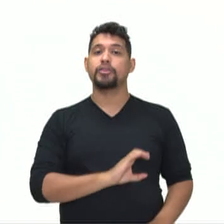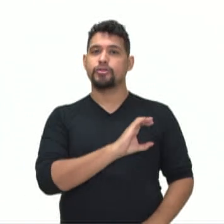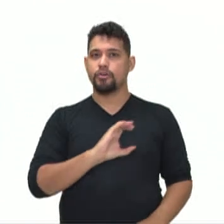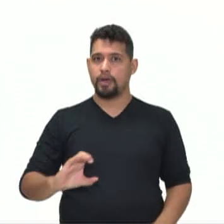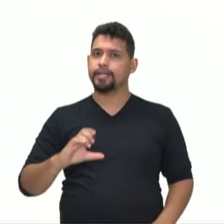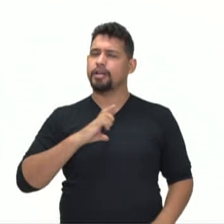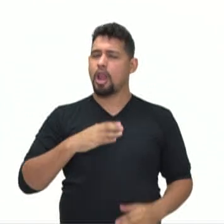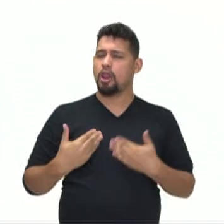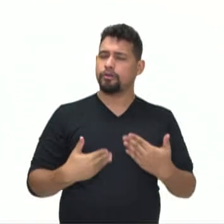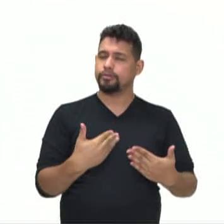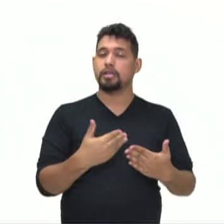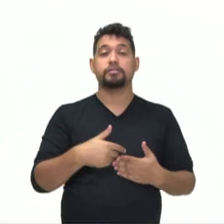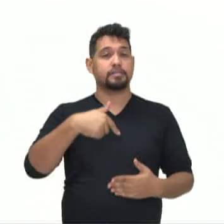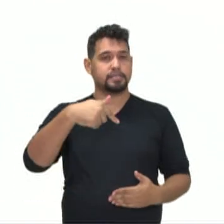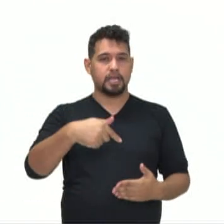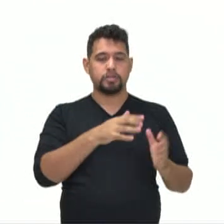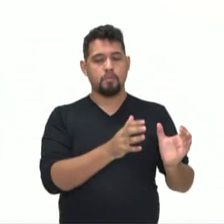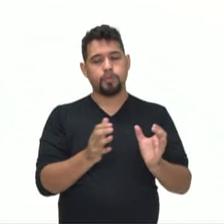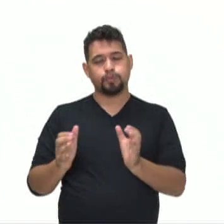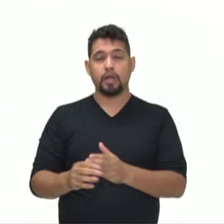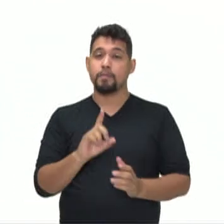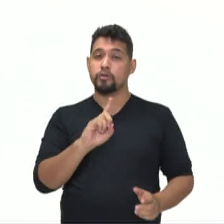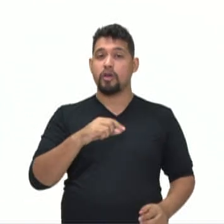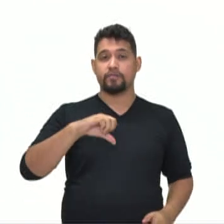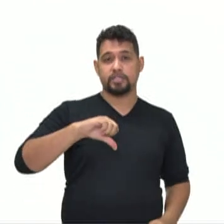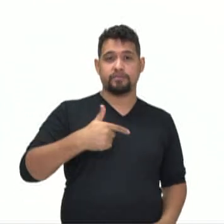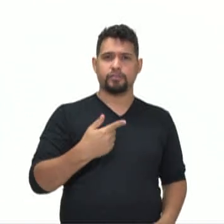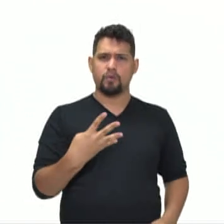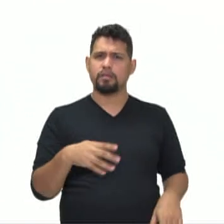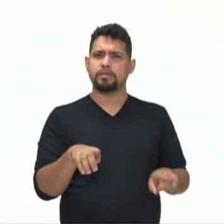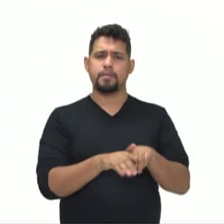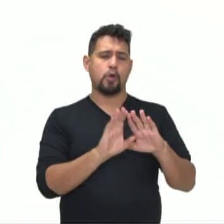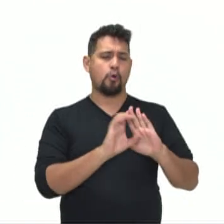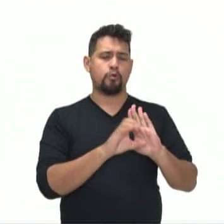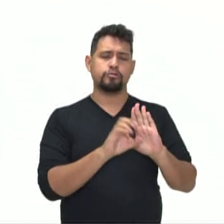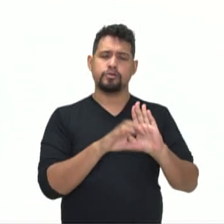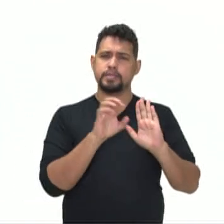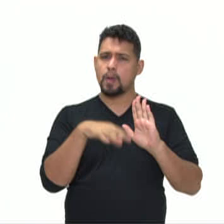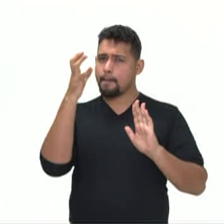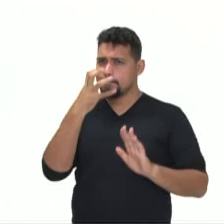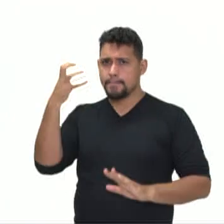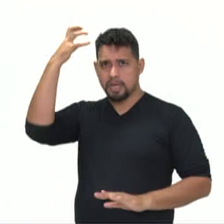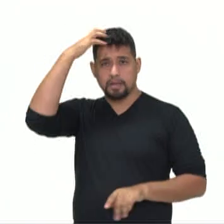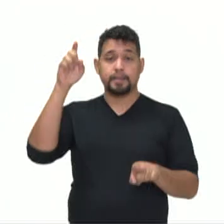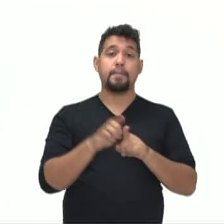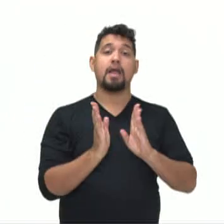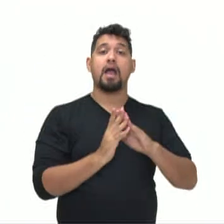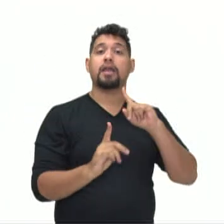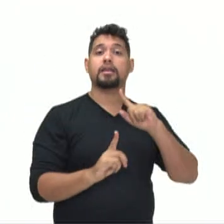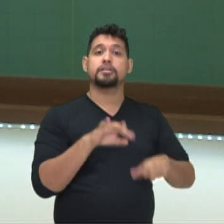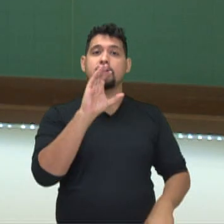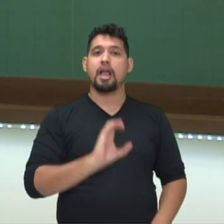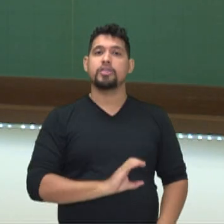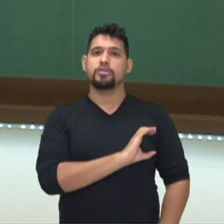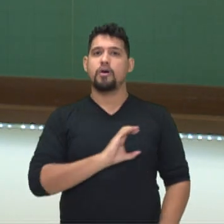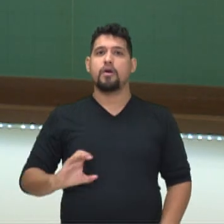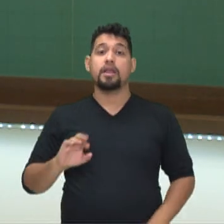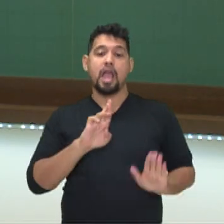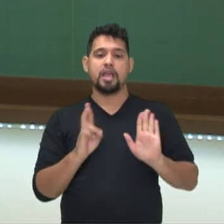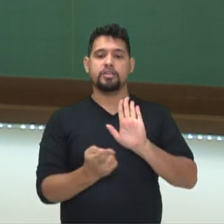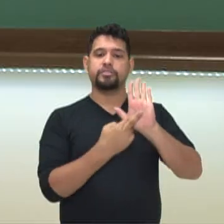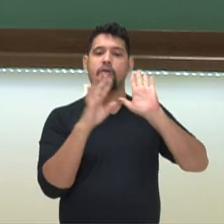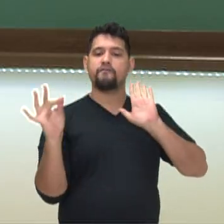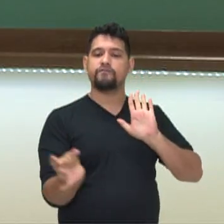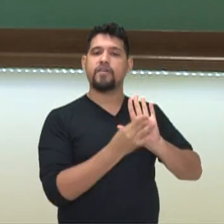A primeira, de 1824, também chamada de Constituição Imperial, a Igreja Católica era a religião